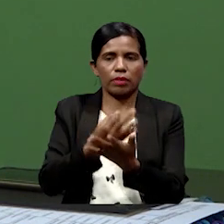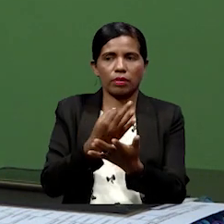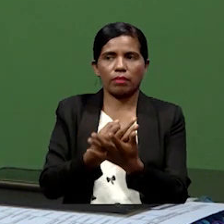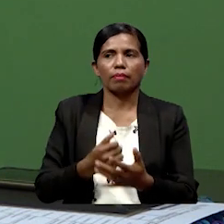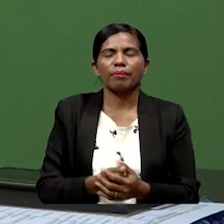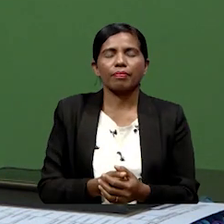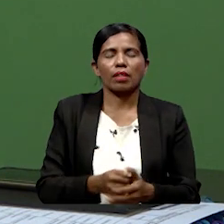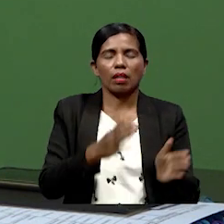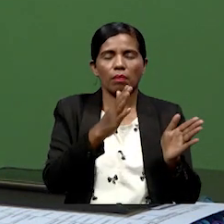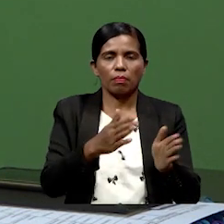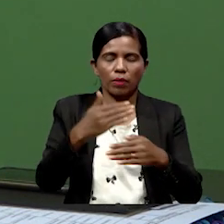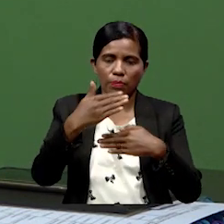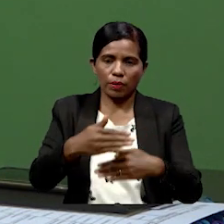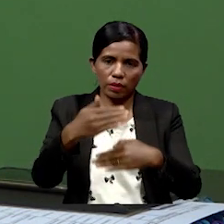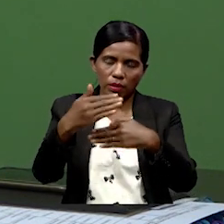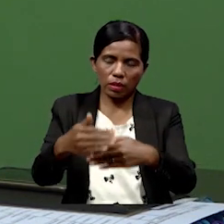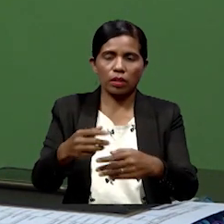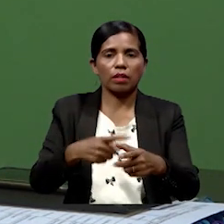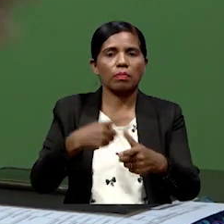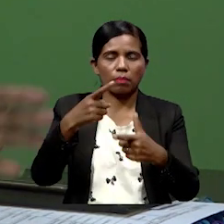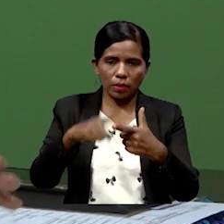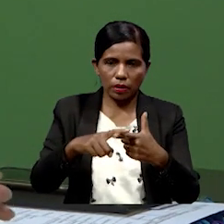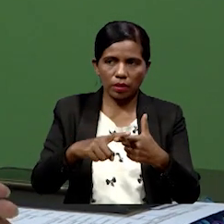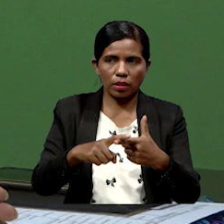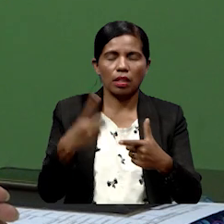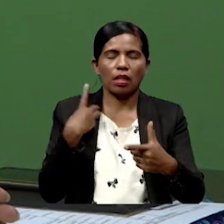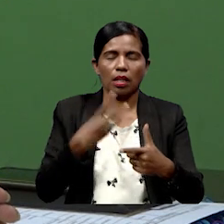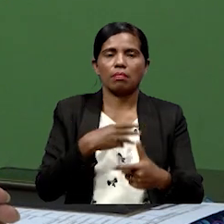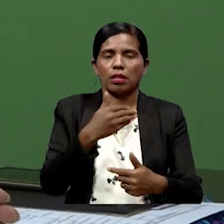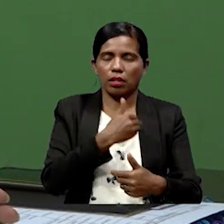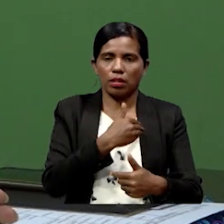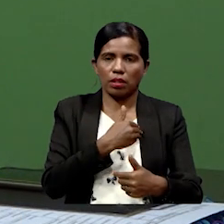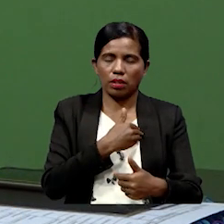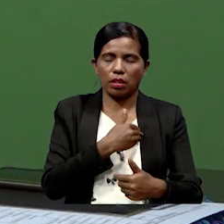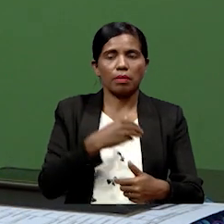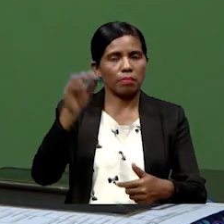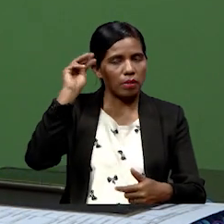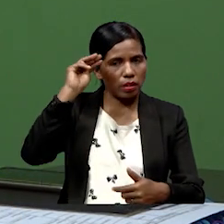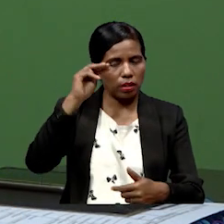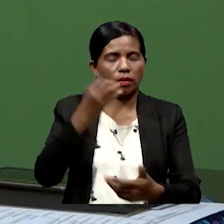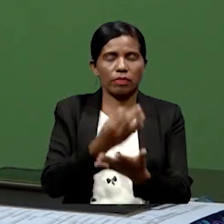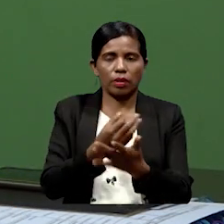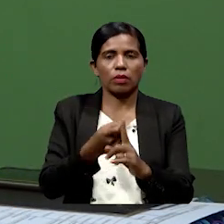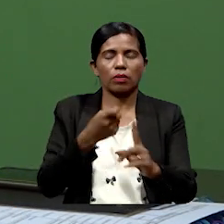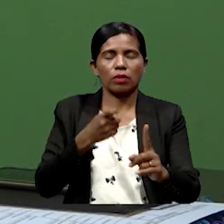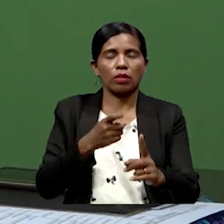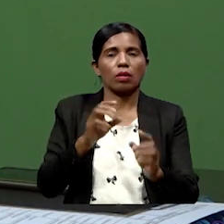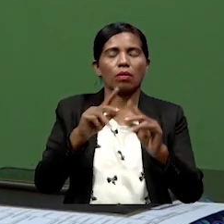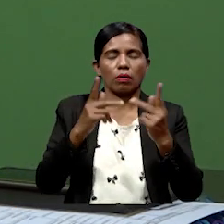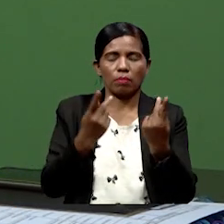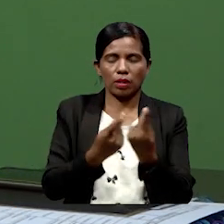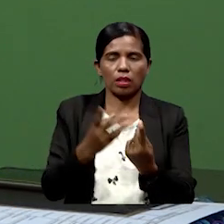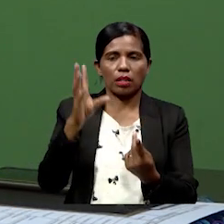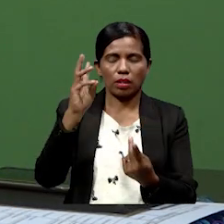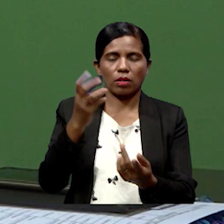Agora, processo do irmão, processo né, a minha e Ministério de Finanças. Você companhia nem né, minha